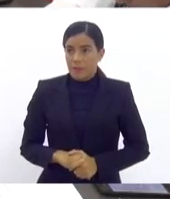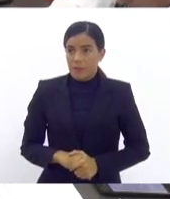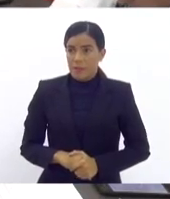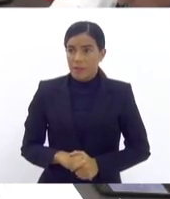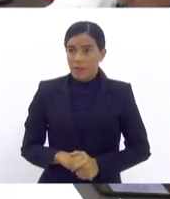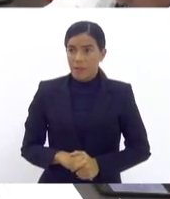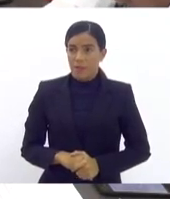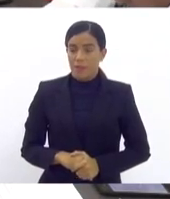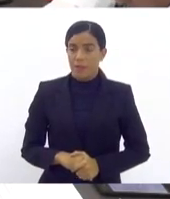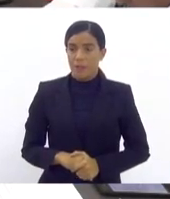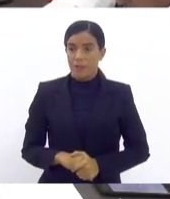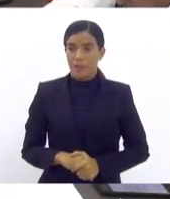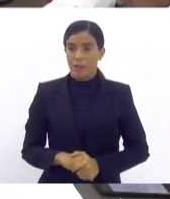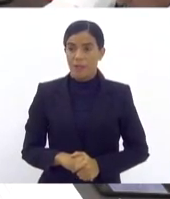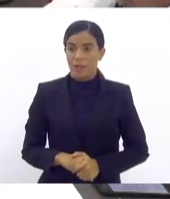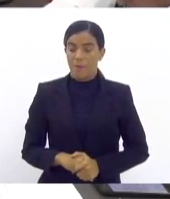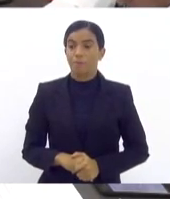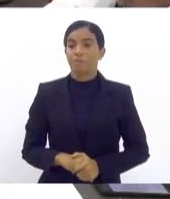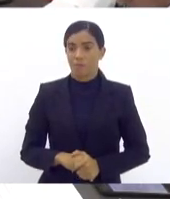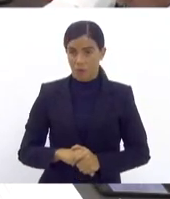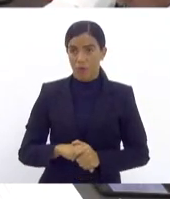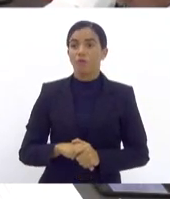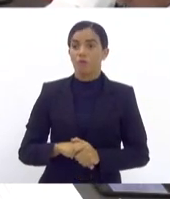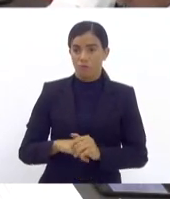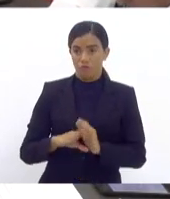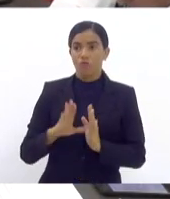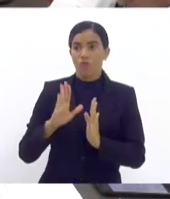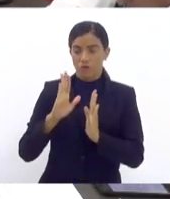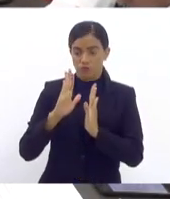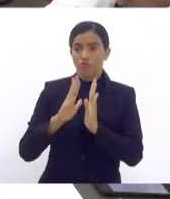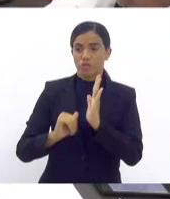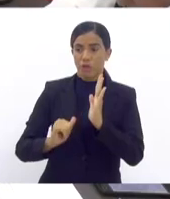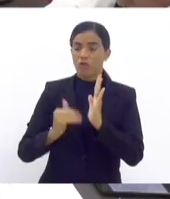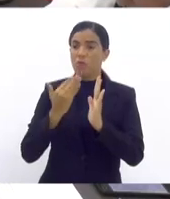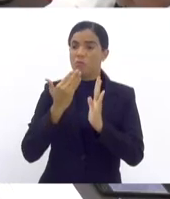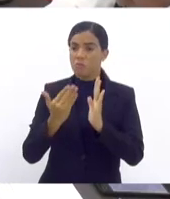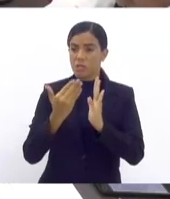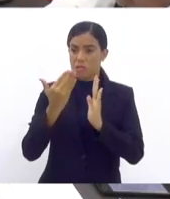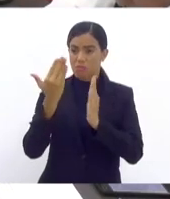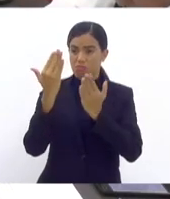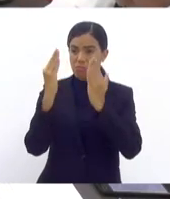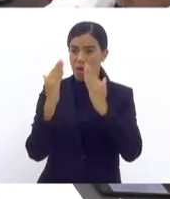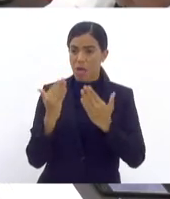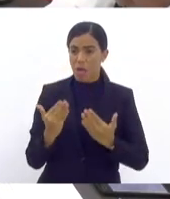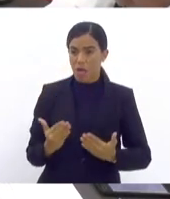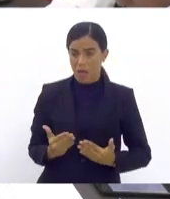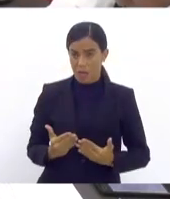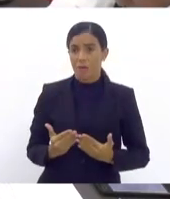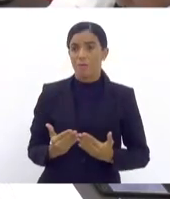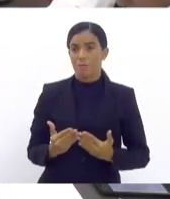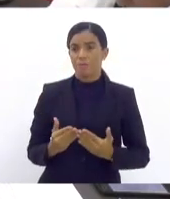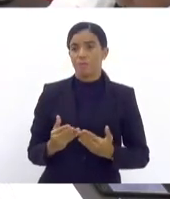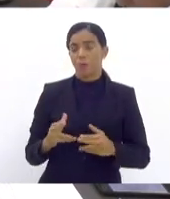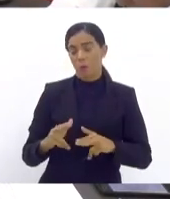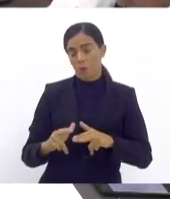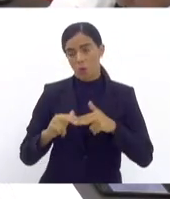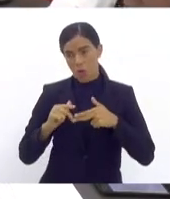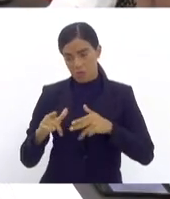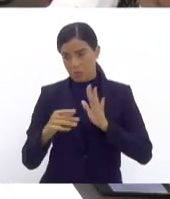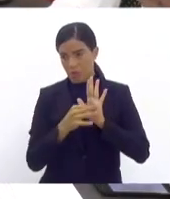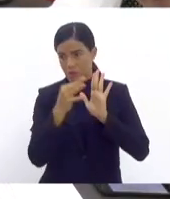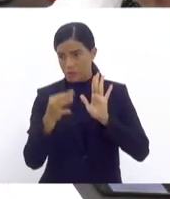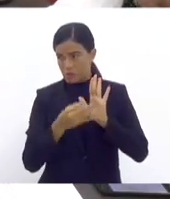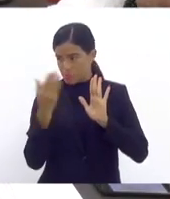Eu vou retirar, Vossa Excelência, vou pedir vista, em que pese a assertividade do parecer de Vossa